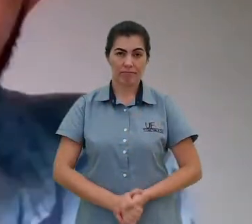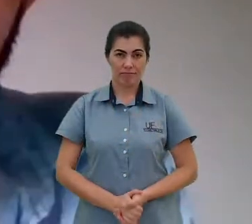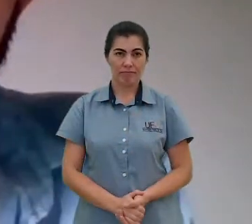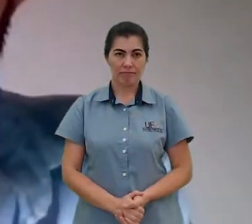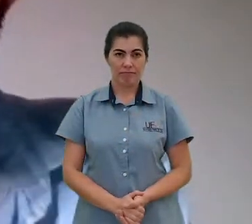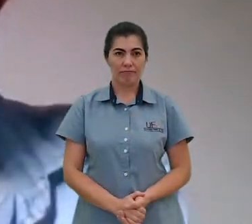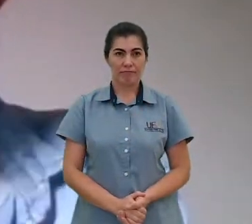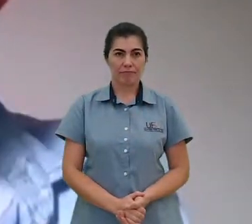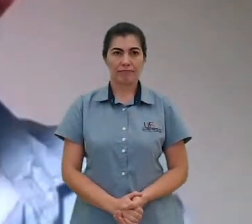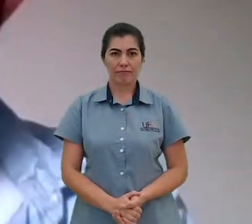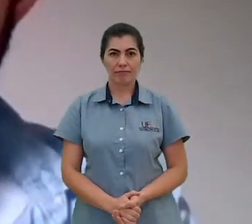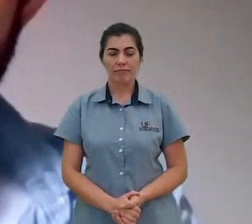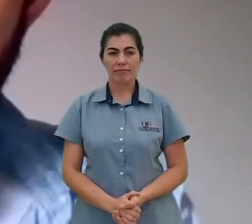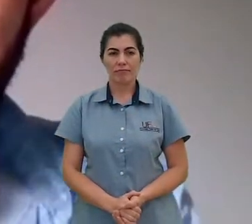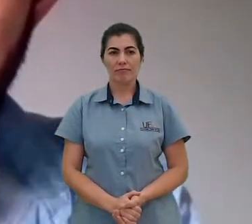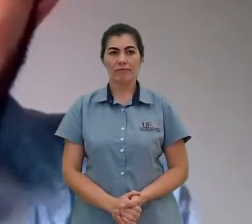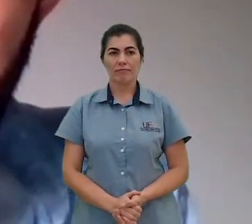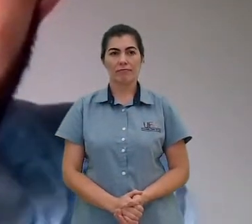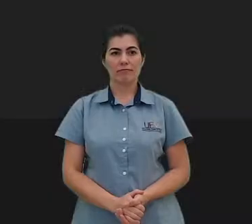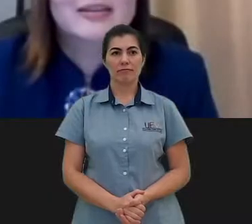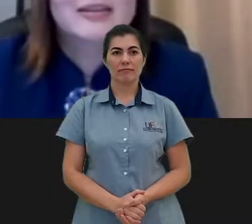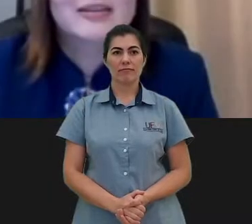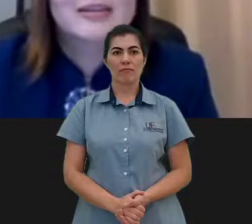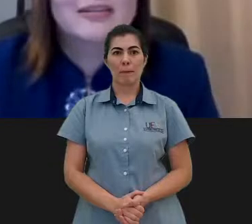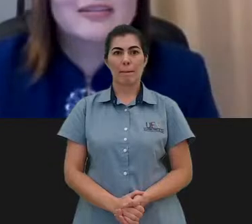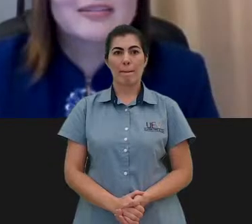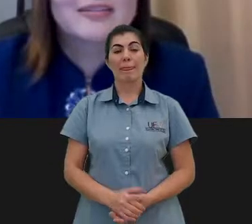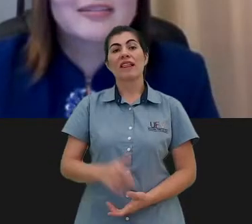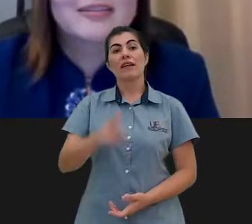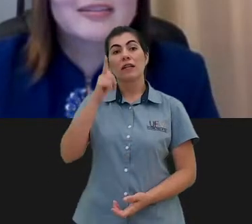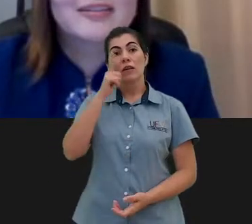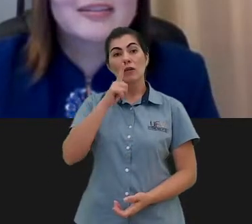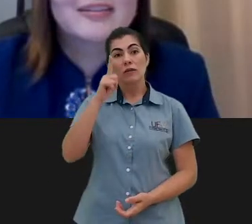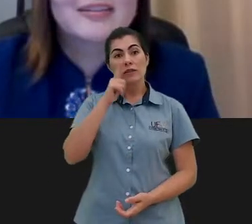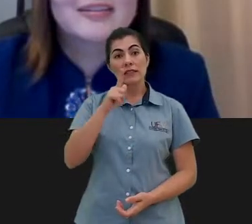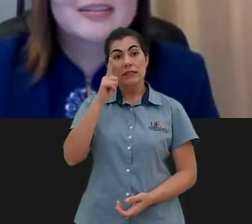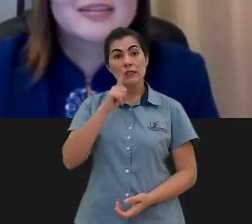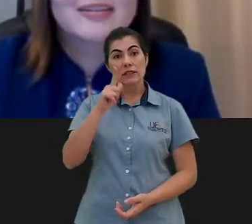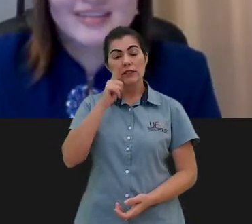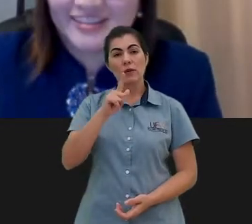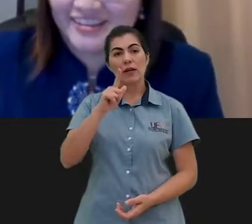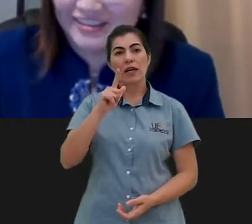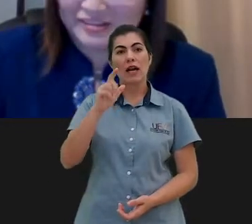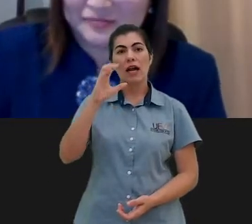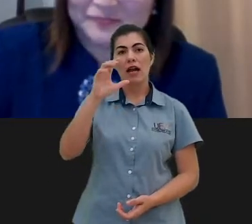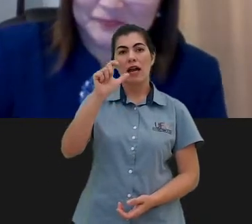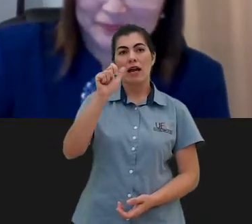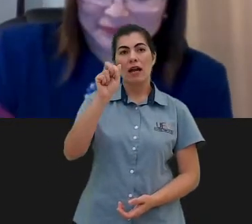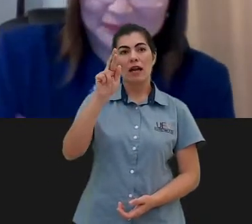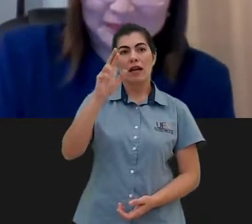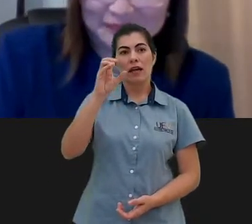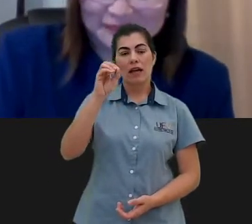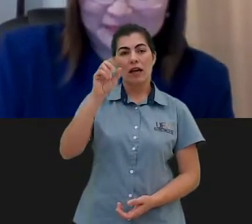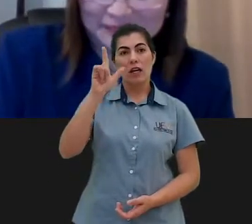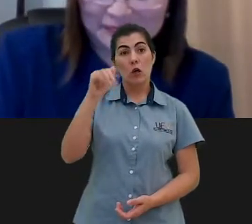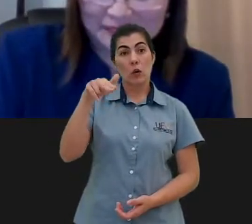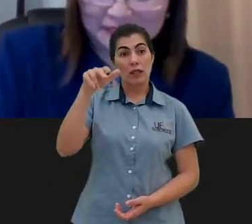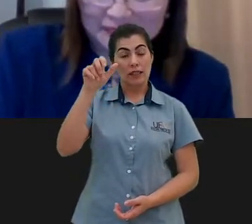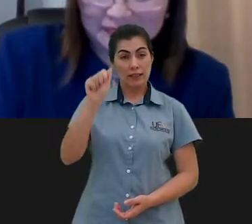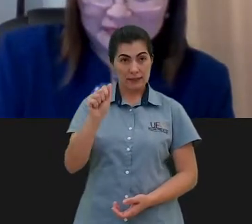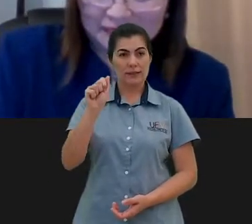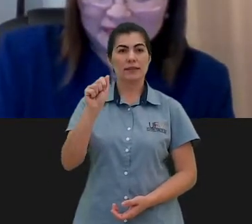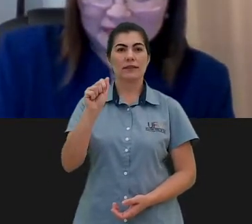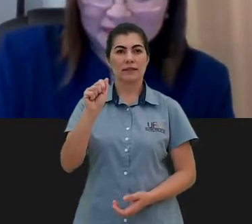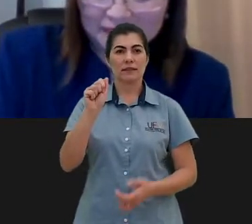Professor, você está querendo provocar os alunos, parece que conseguiu com a Carolina Estropo, ela está perguntando aqui. Professor, a linha é tênue entre a utilização